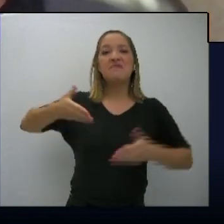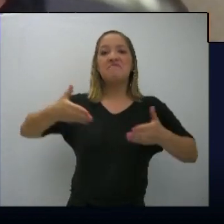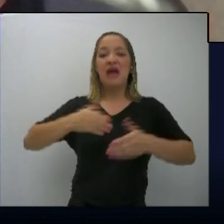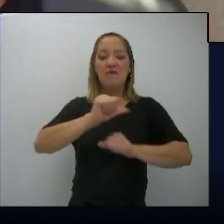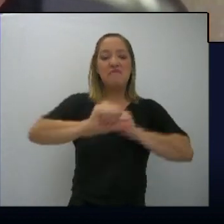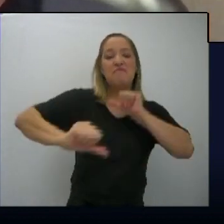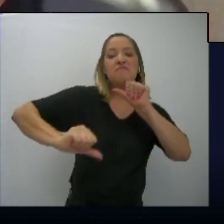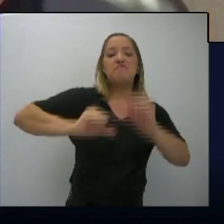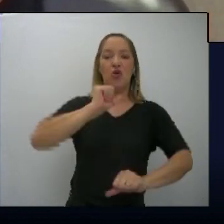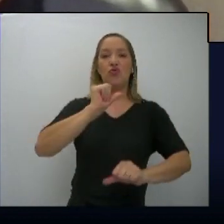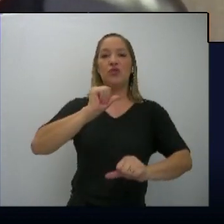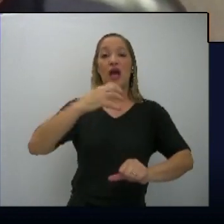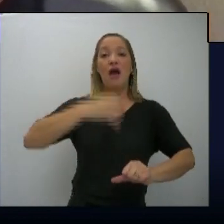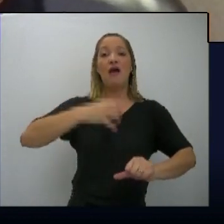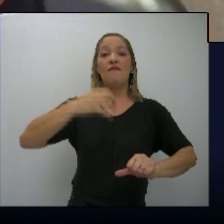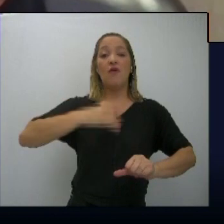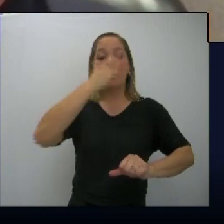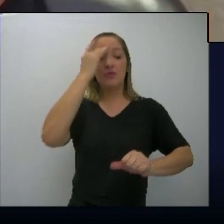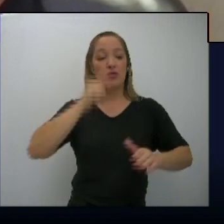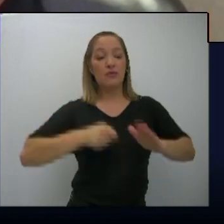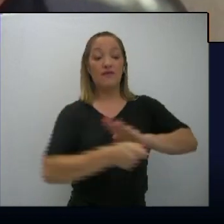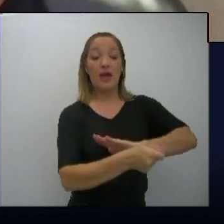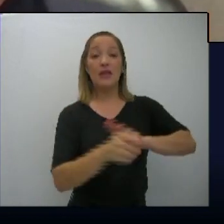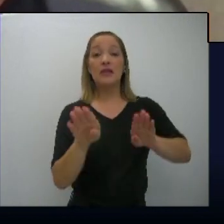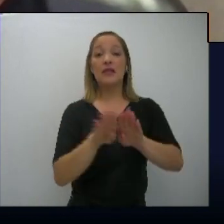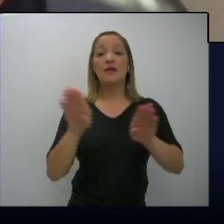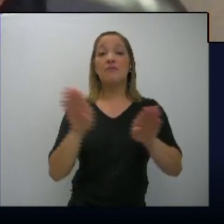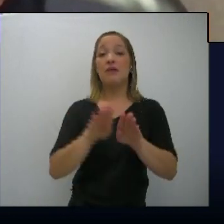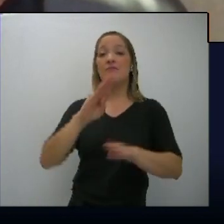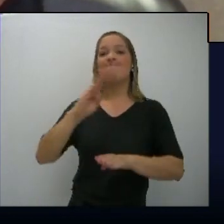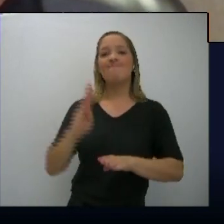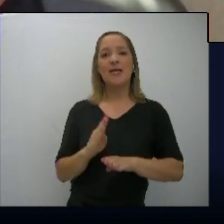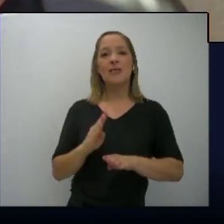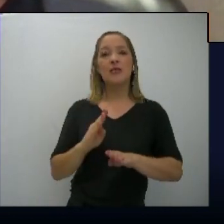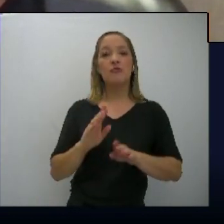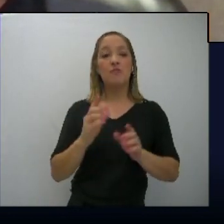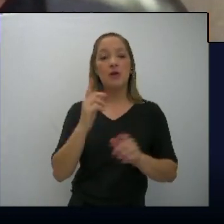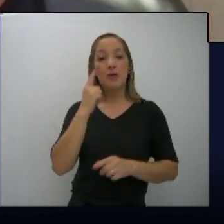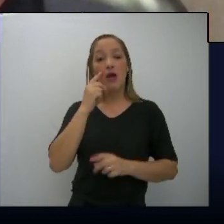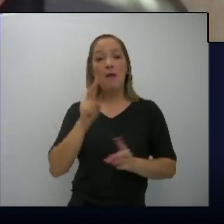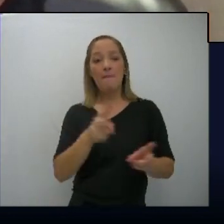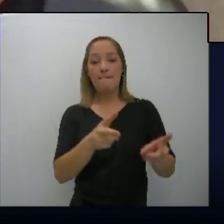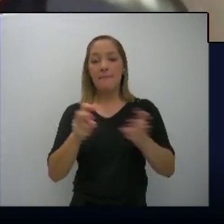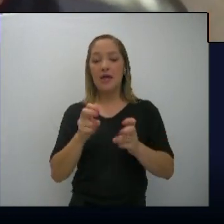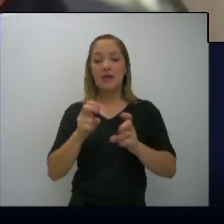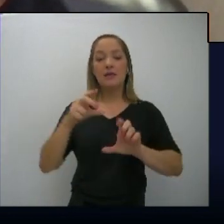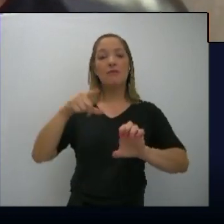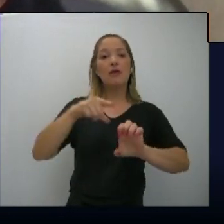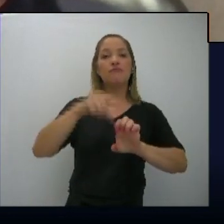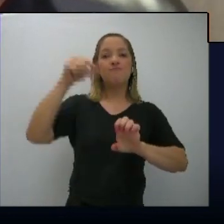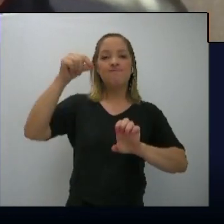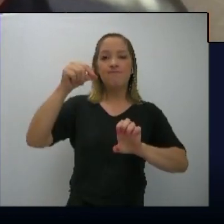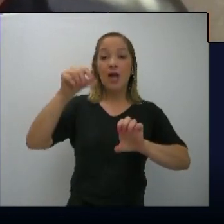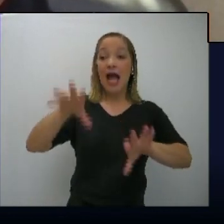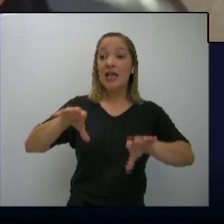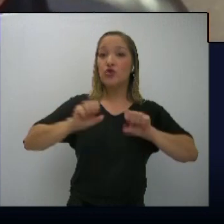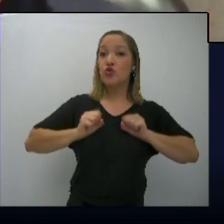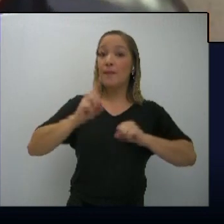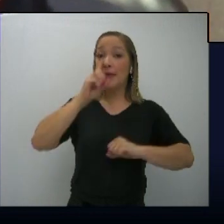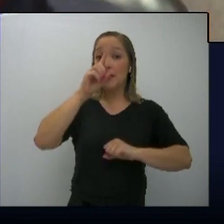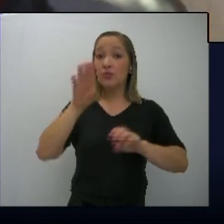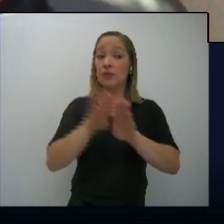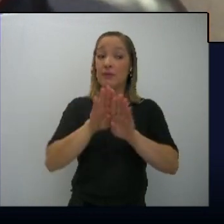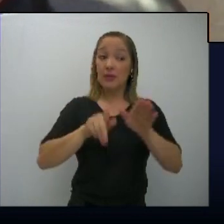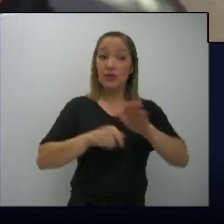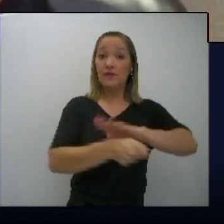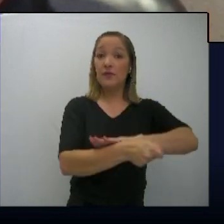Isso muda o Brasil não é isso muda a forma como as pessoas encaram o empreendedorismo encaram subir risco já e também investimento está atualmente